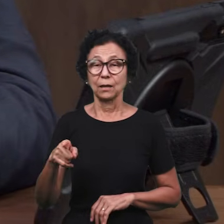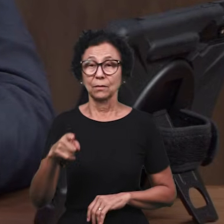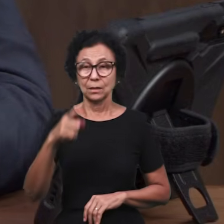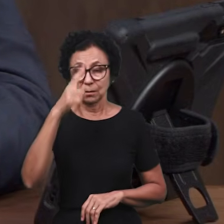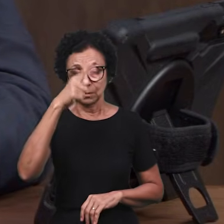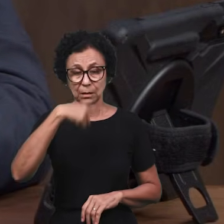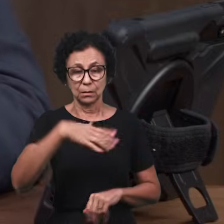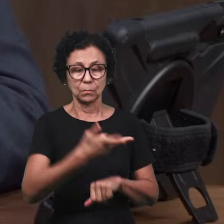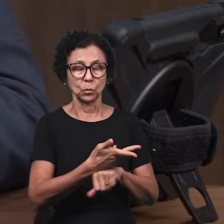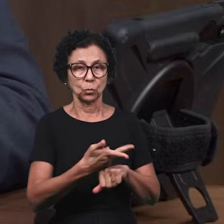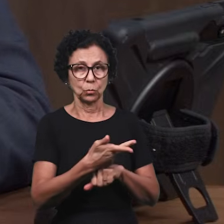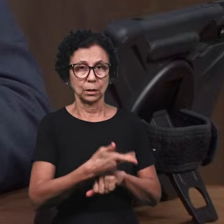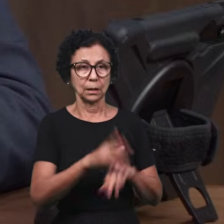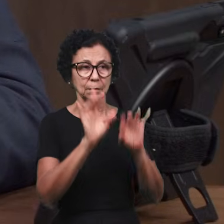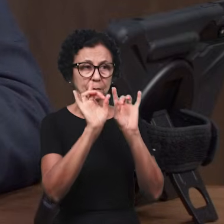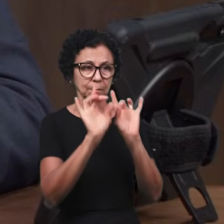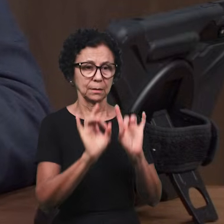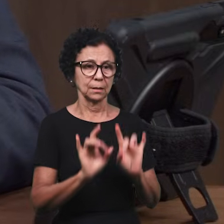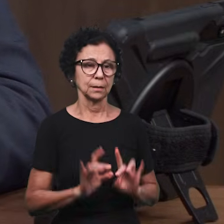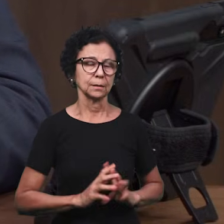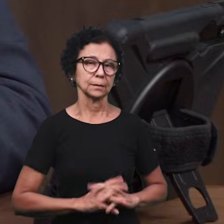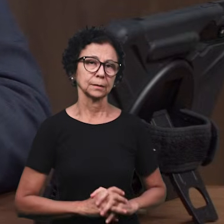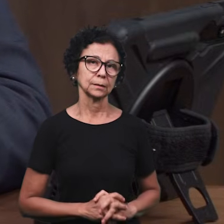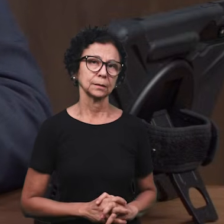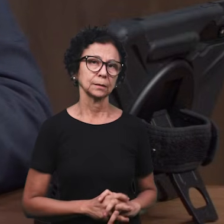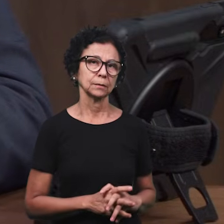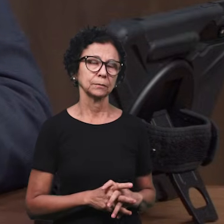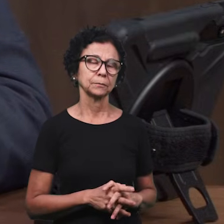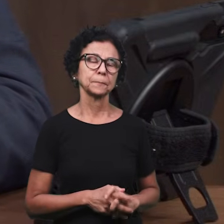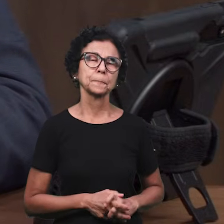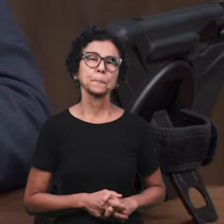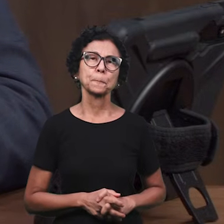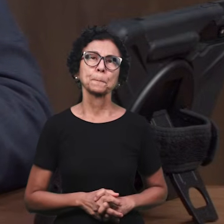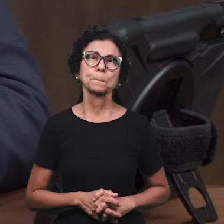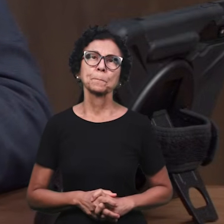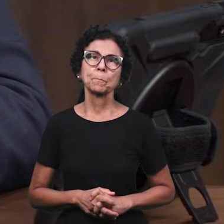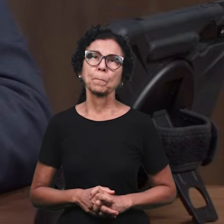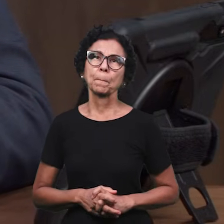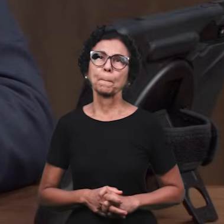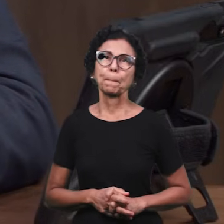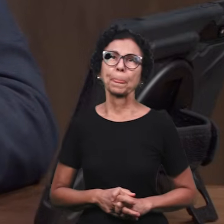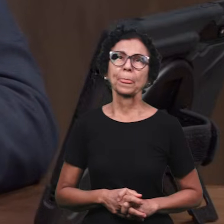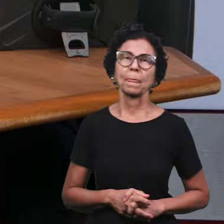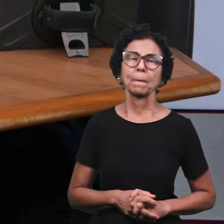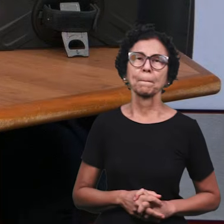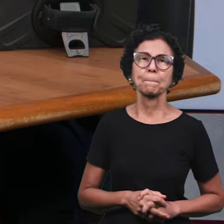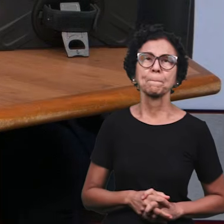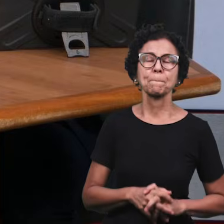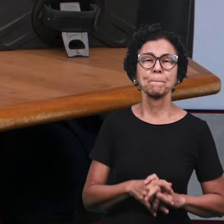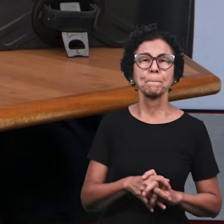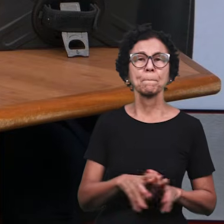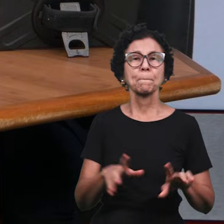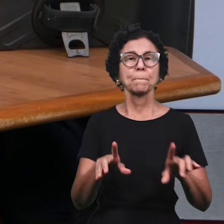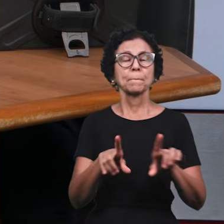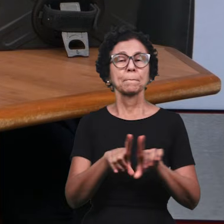o diagnóstico era outro. Exatamente. Então, anamnese, exame físico. E hoje,